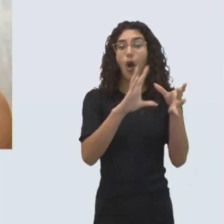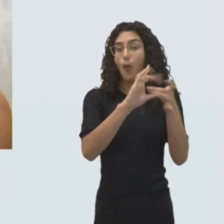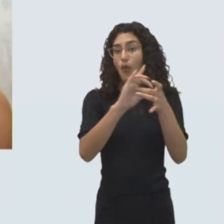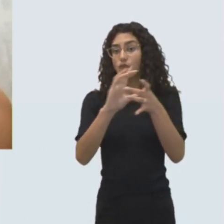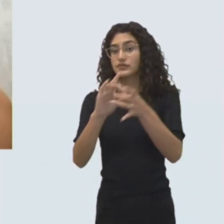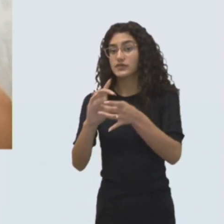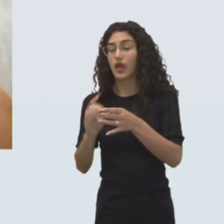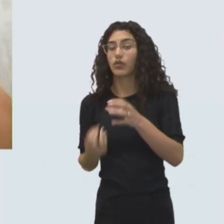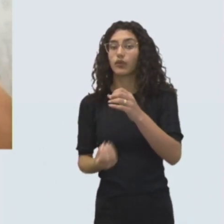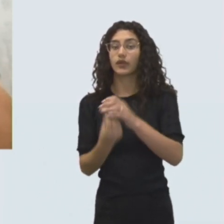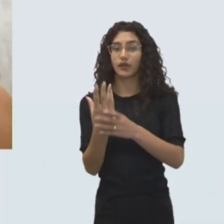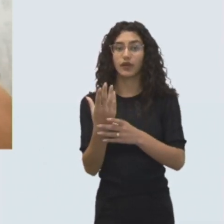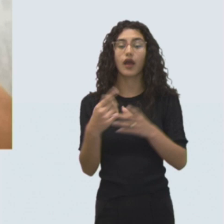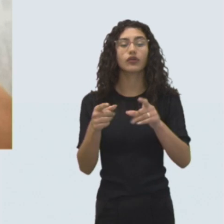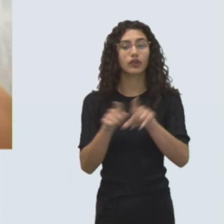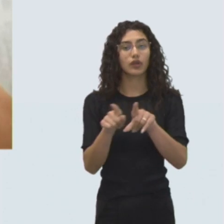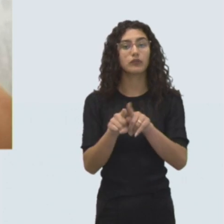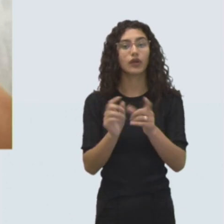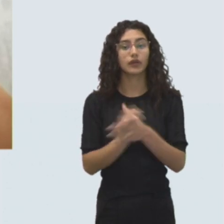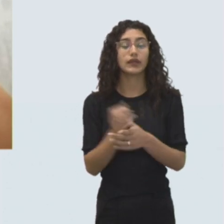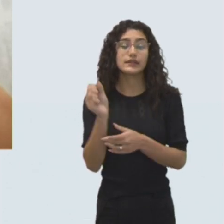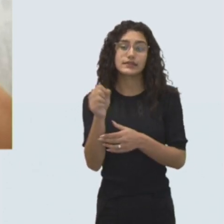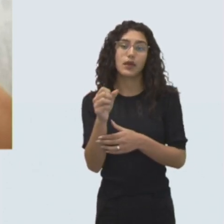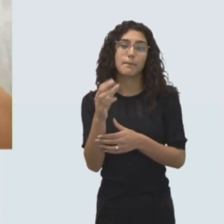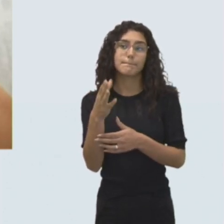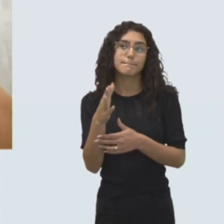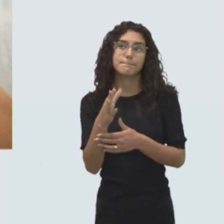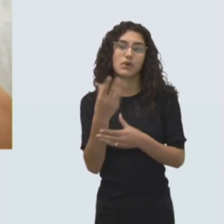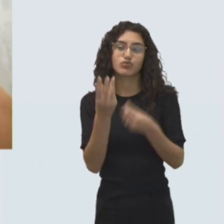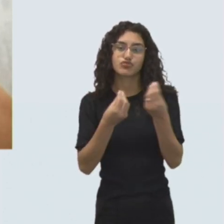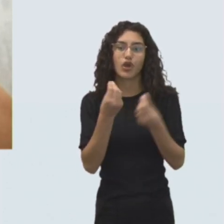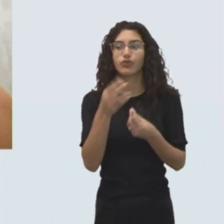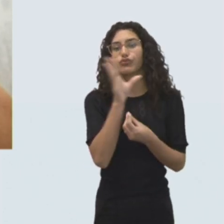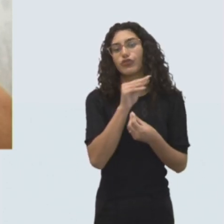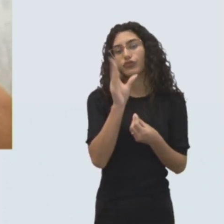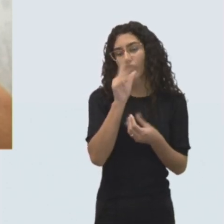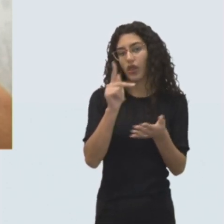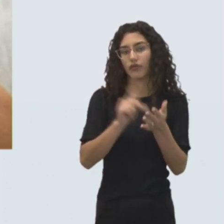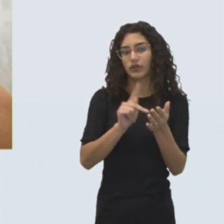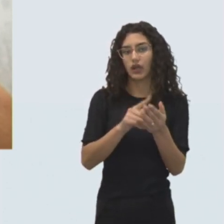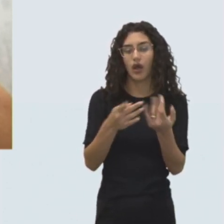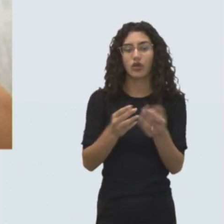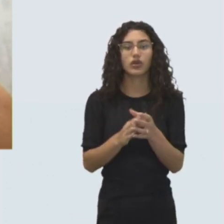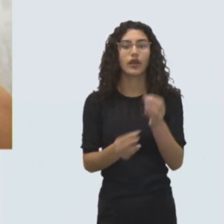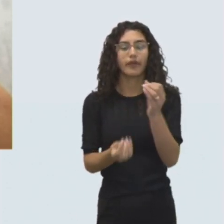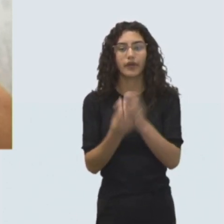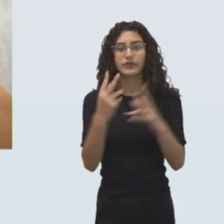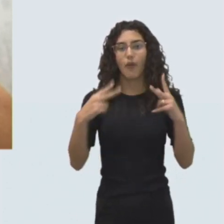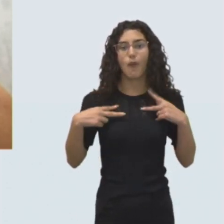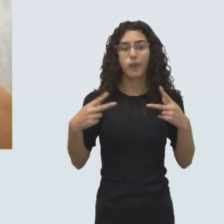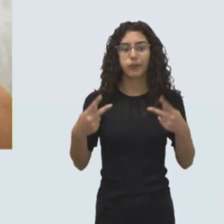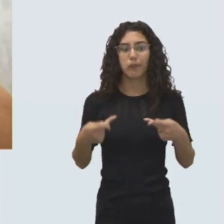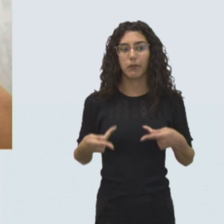criaram, né? Se é que é possível dizer, né? Que é criação humana, né?